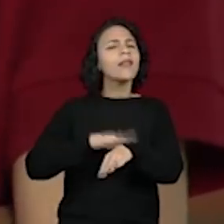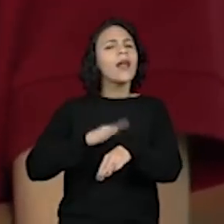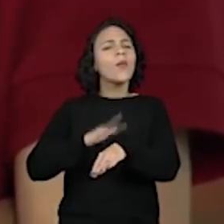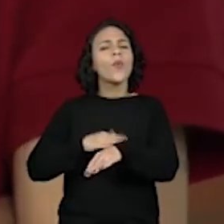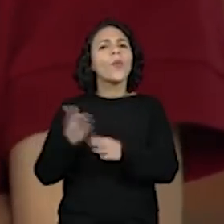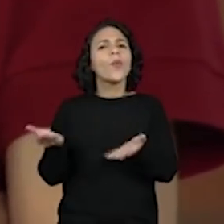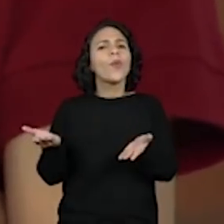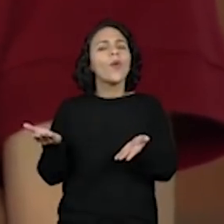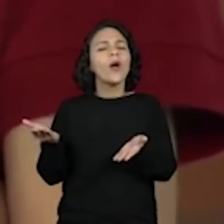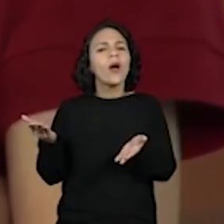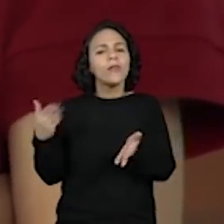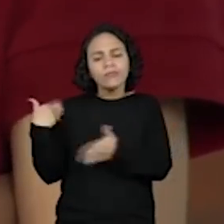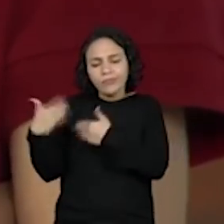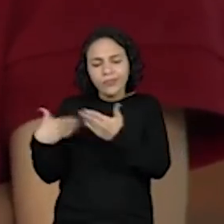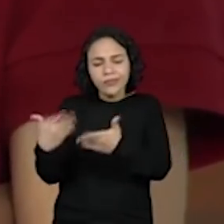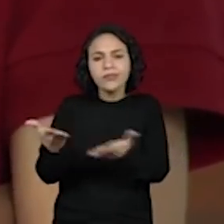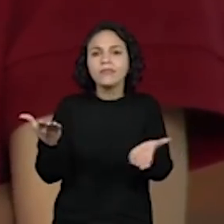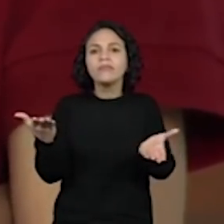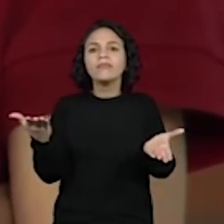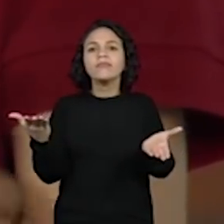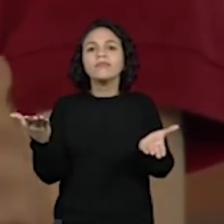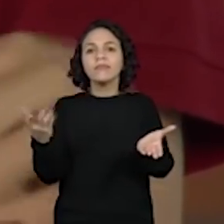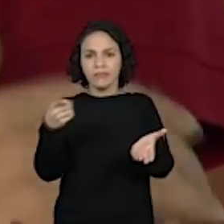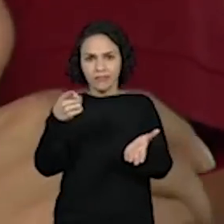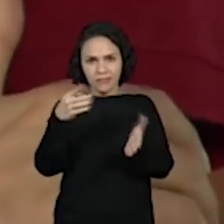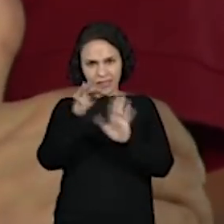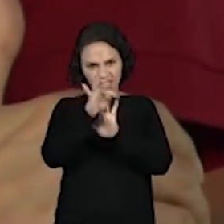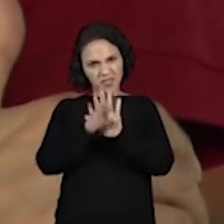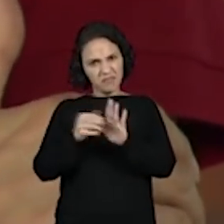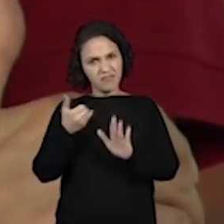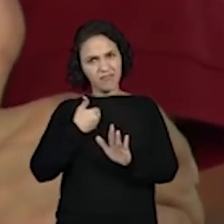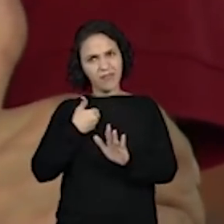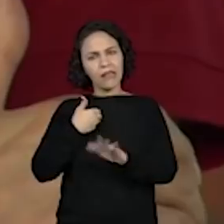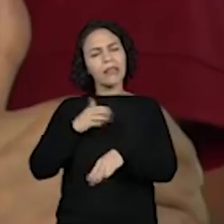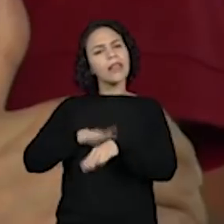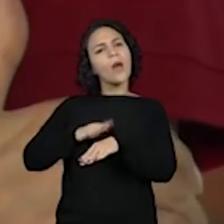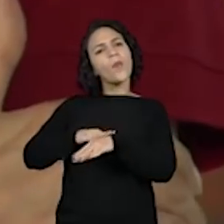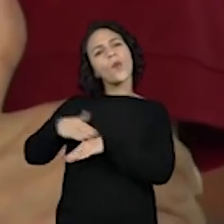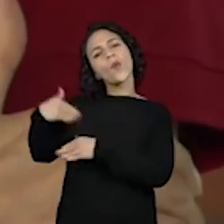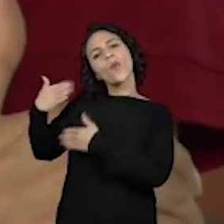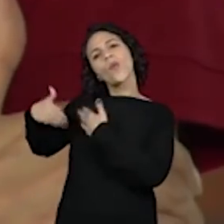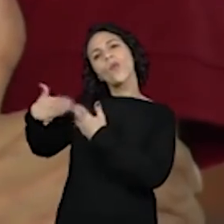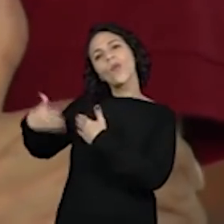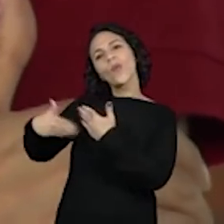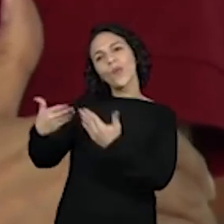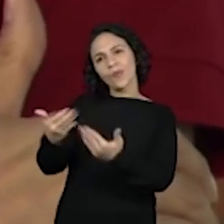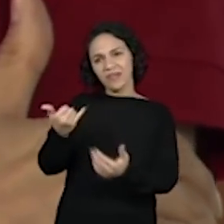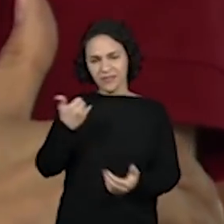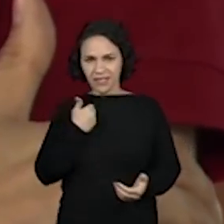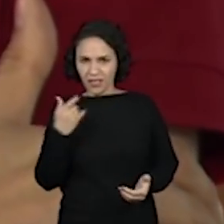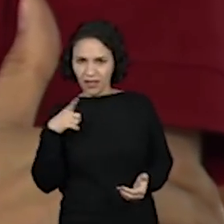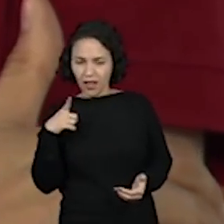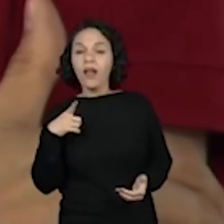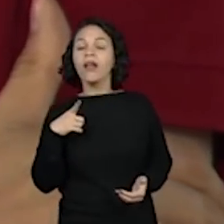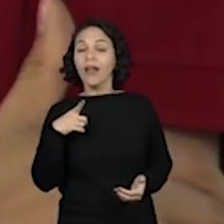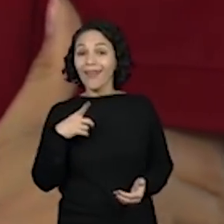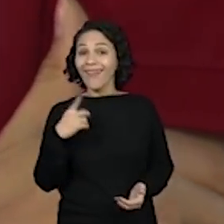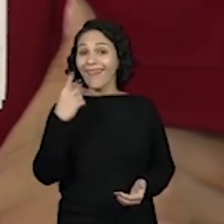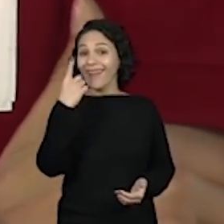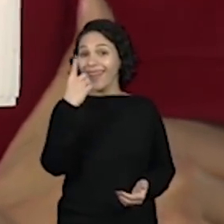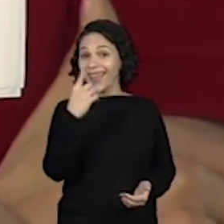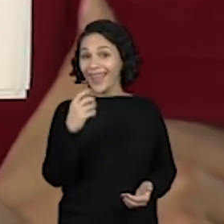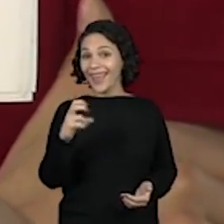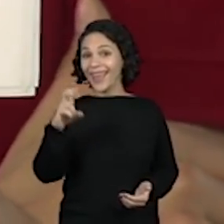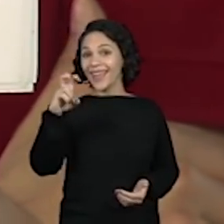gente? O texto nos dá quanto tempo passou? Nos dá essa informação de 15